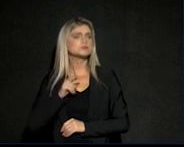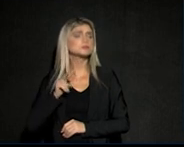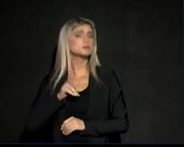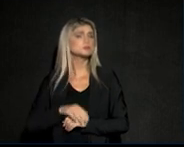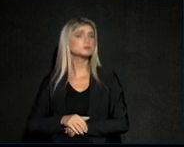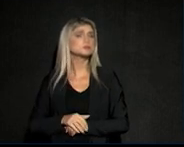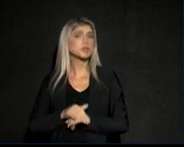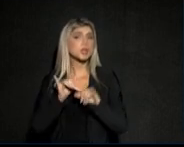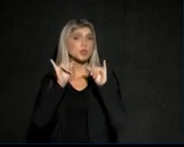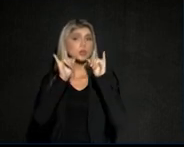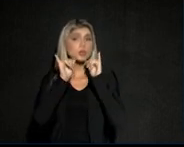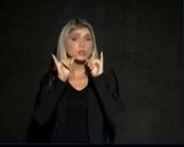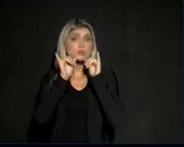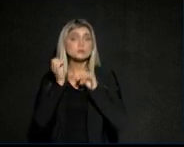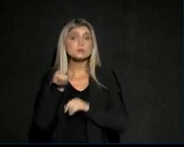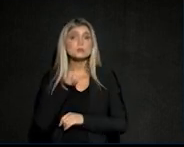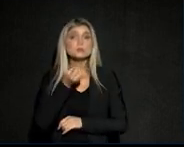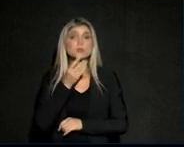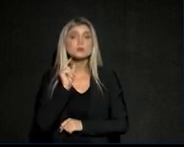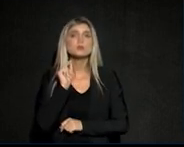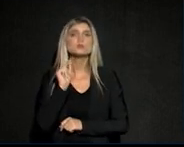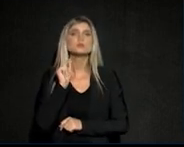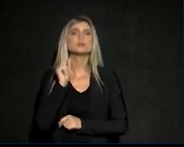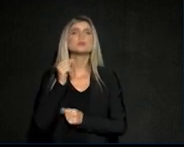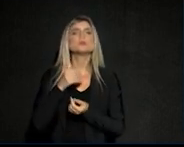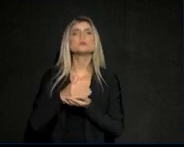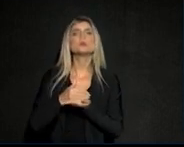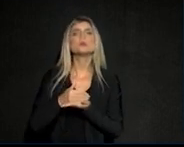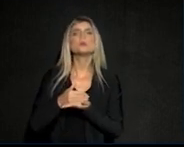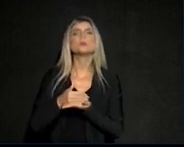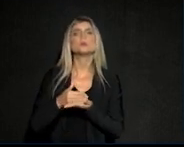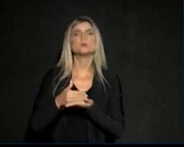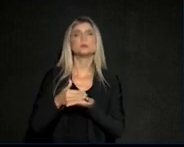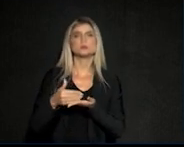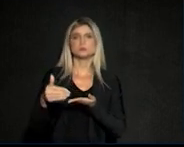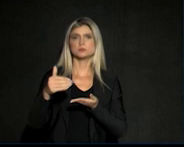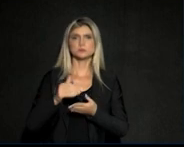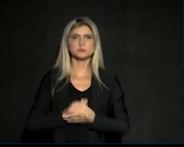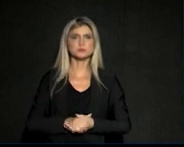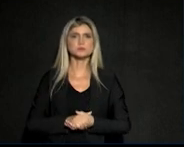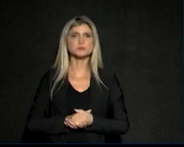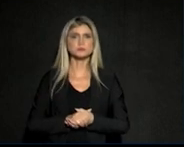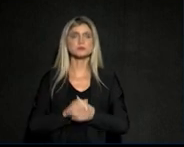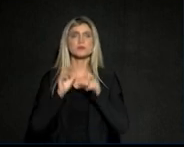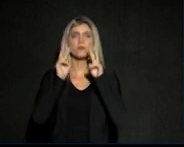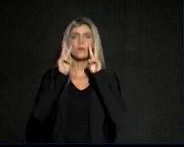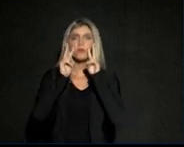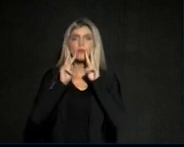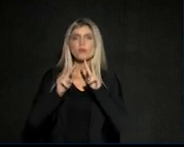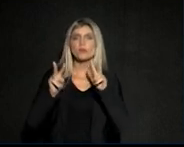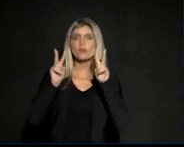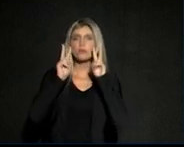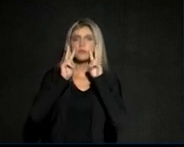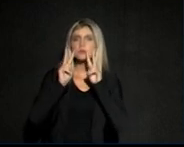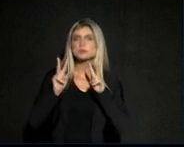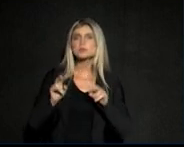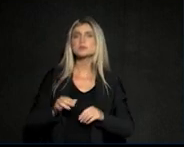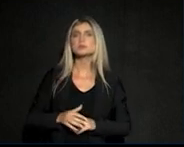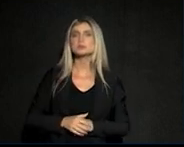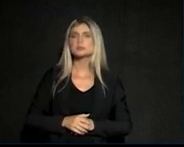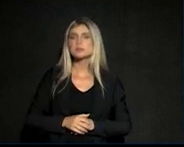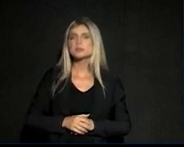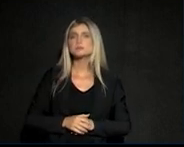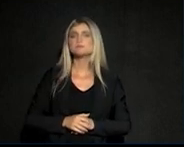e a boa notícia que isso é só o começo da jornada mas é importante que é filosofia o mais essa a localização da multidimensionalidade de